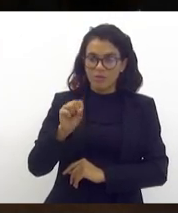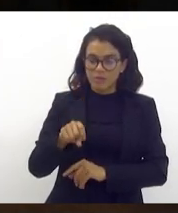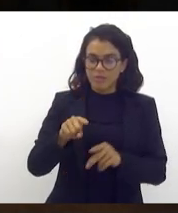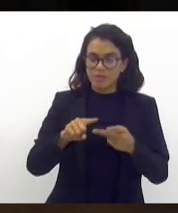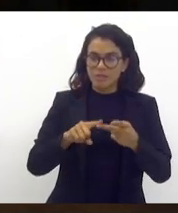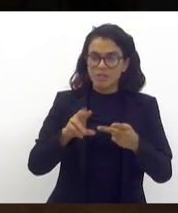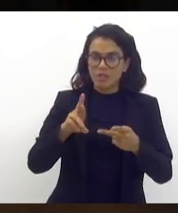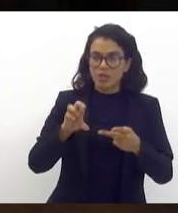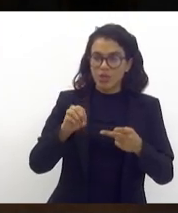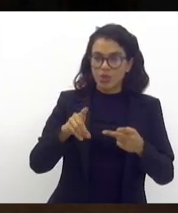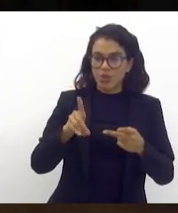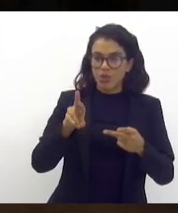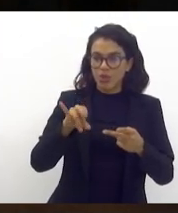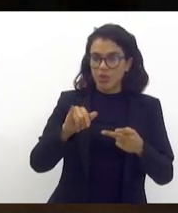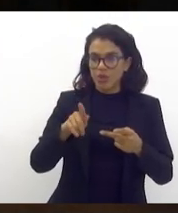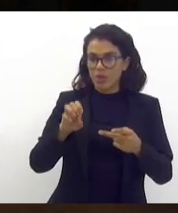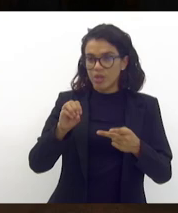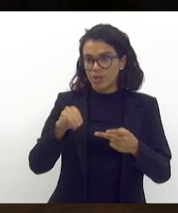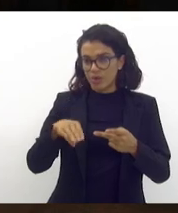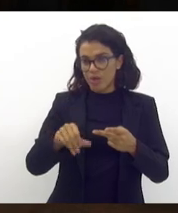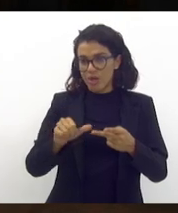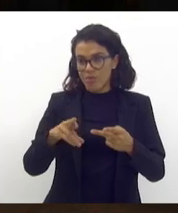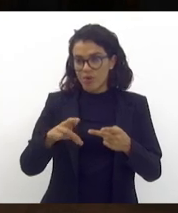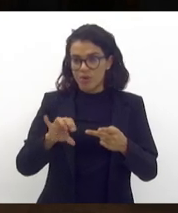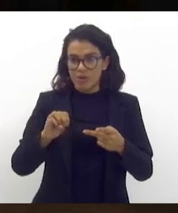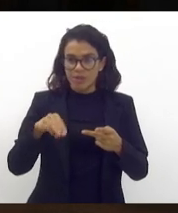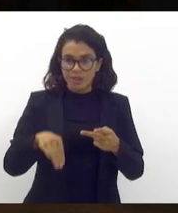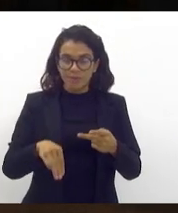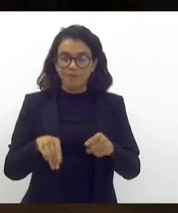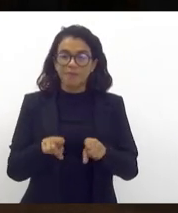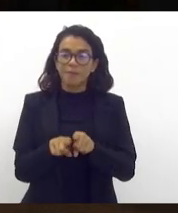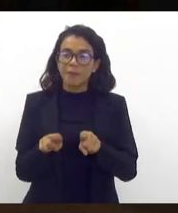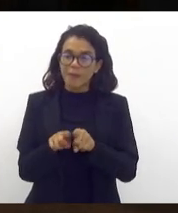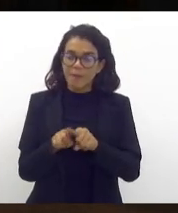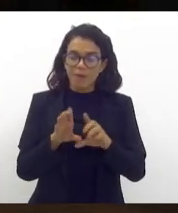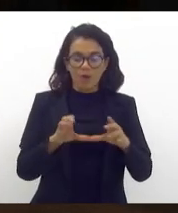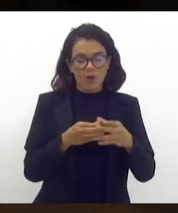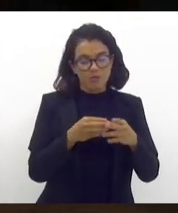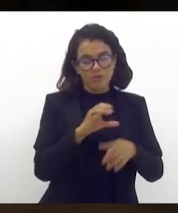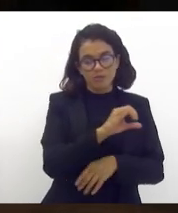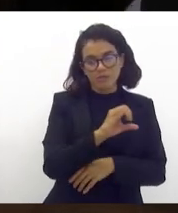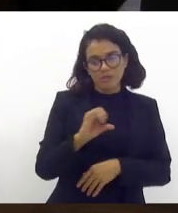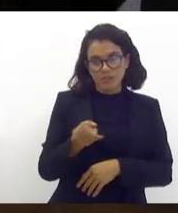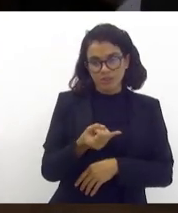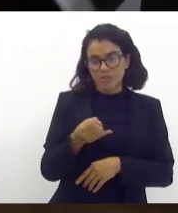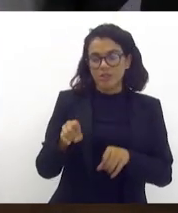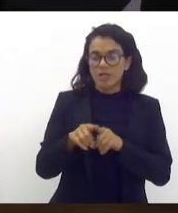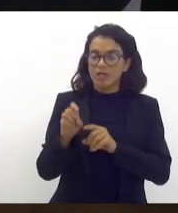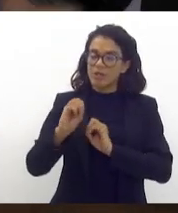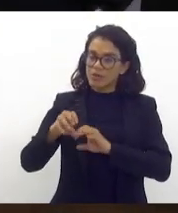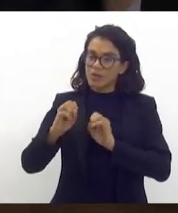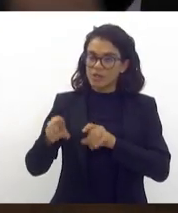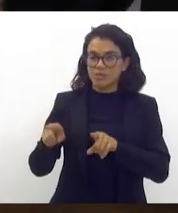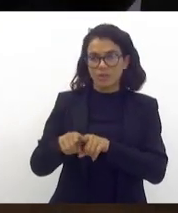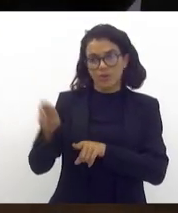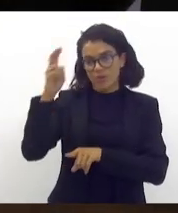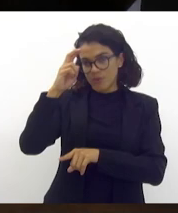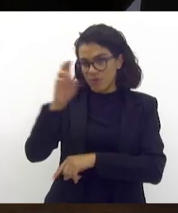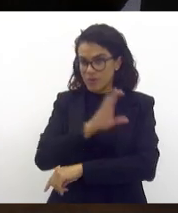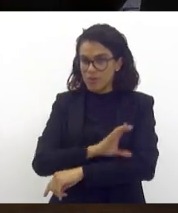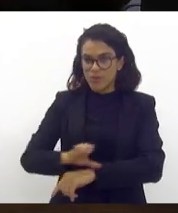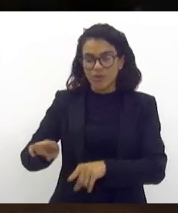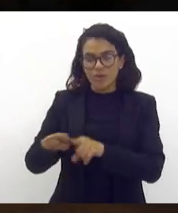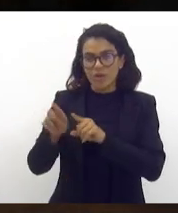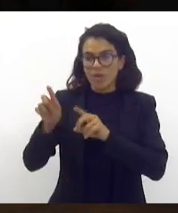e Douglas Ruas. Pendendo de pareceres das comissões Constituição e Justiça, de Educação, de Cultura, de Assuntos